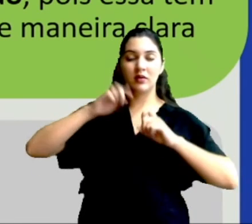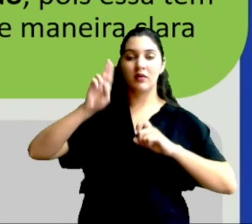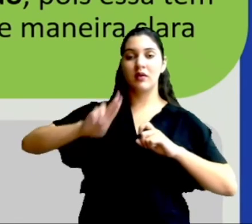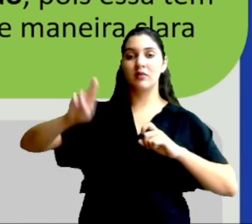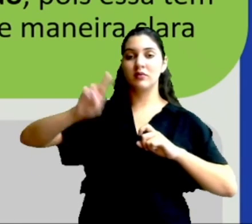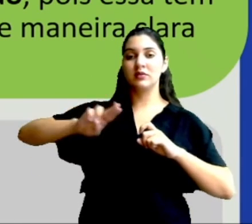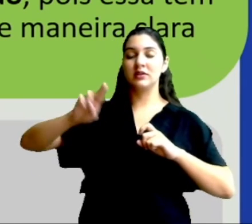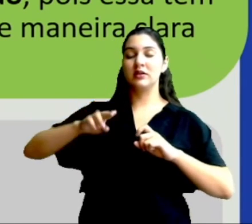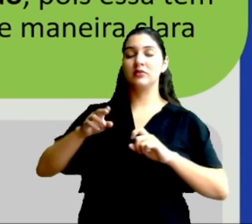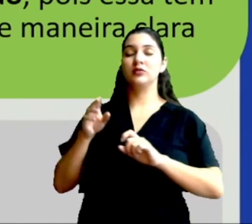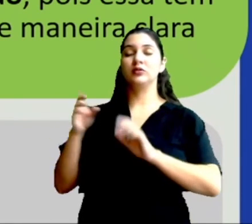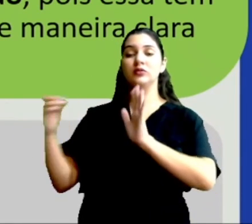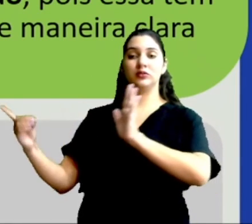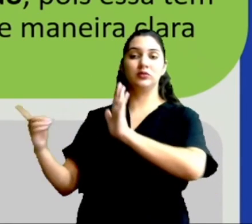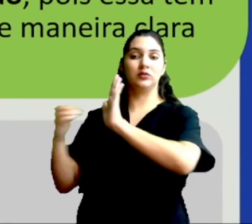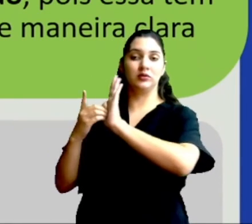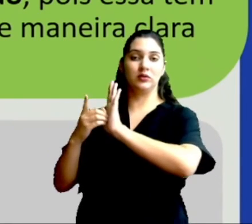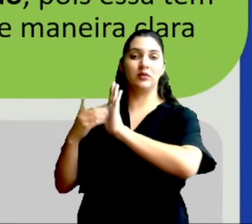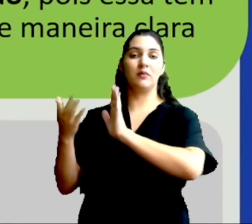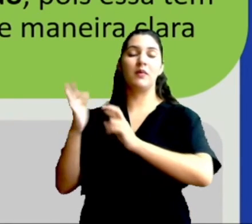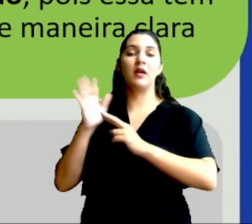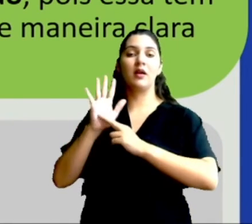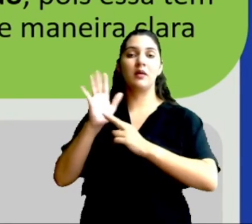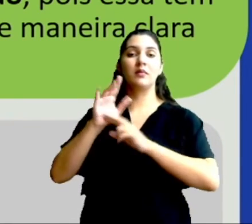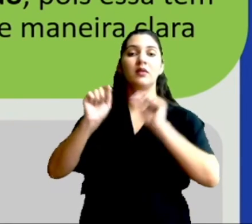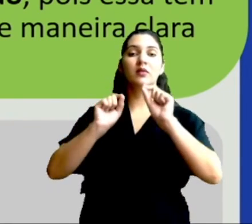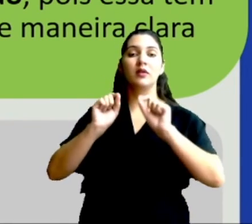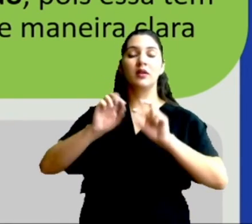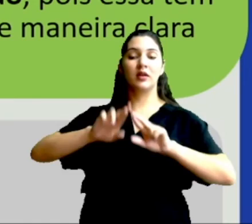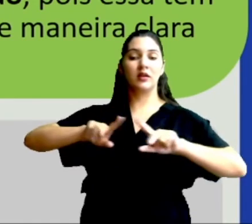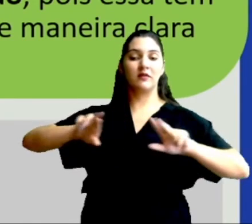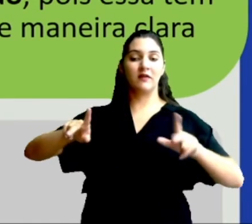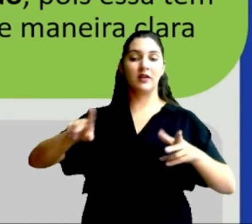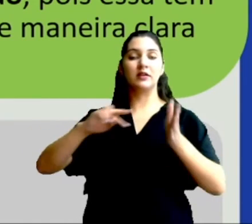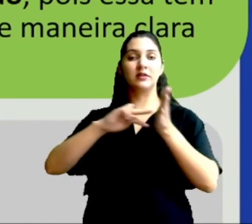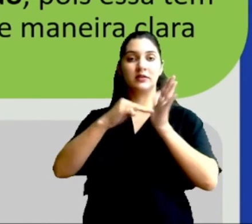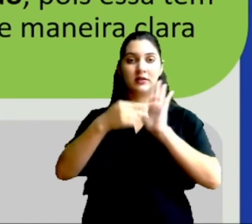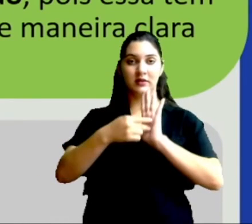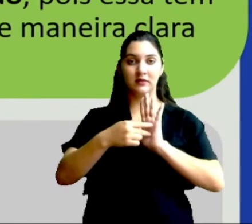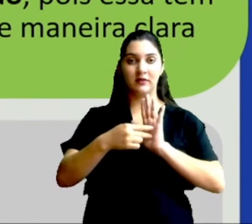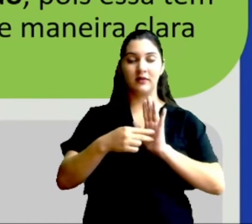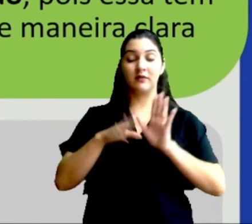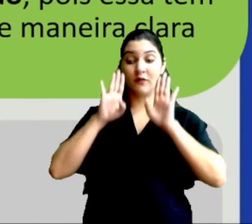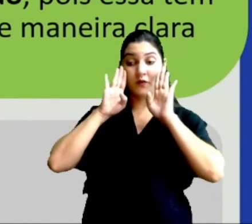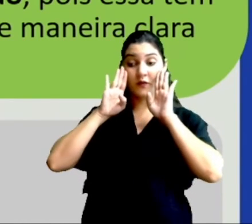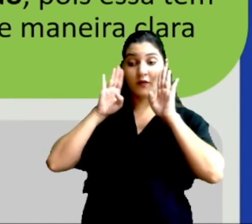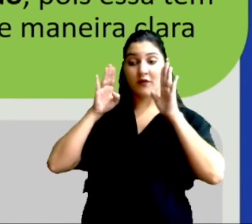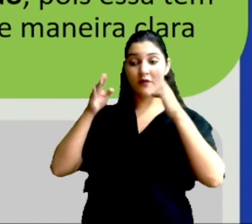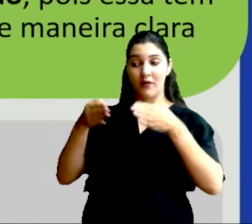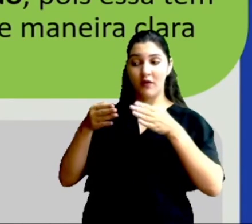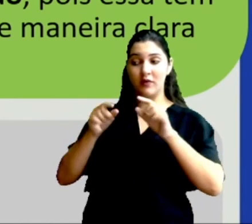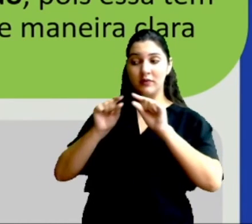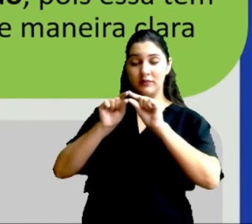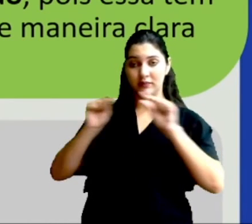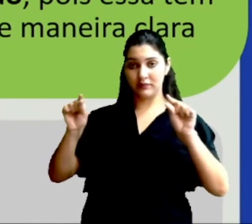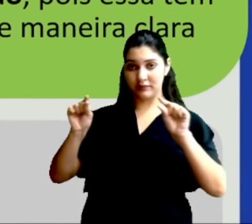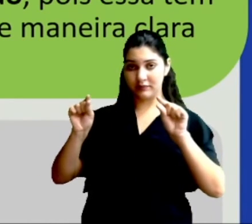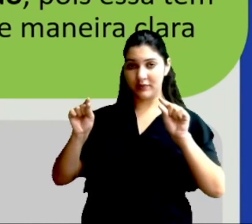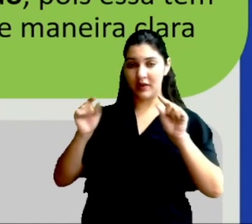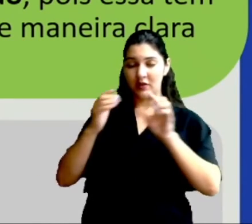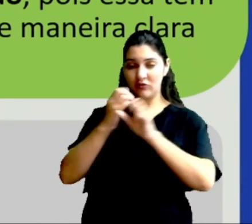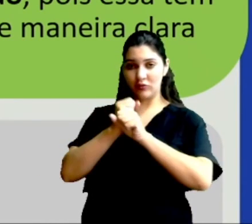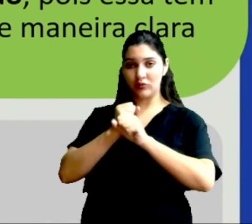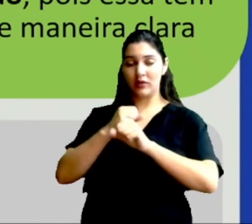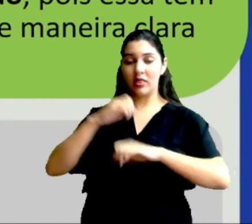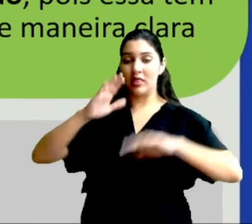no sentido denotativo para representar diferentes significados. Então, foca aí no que está em negrito, dependendo